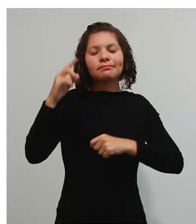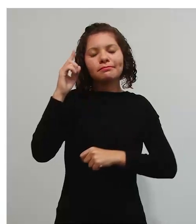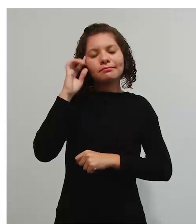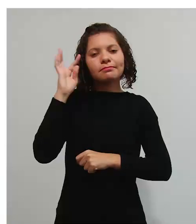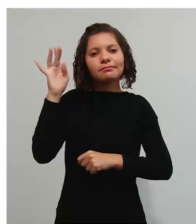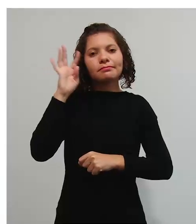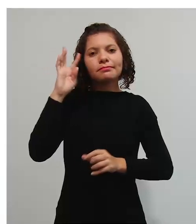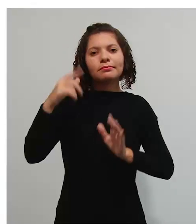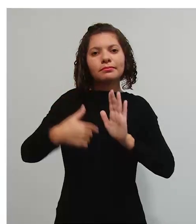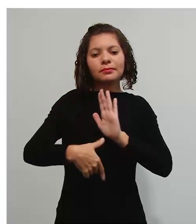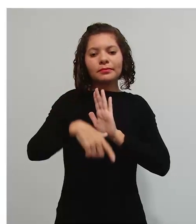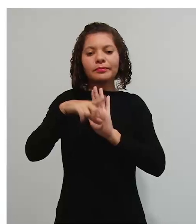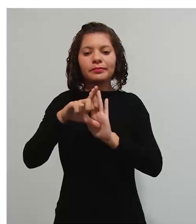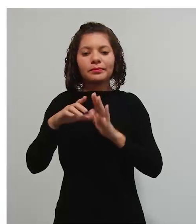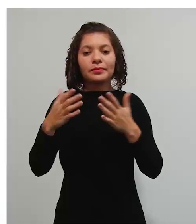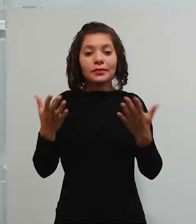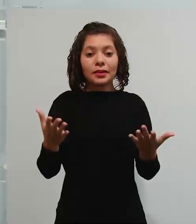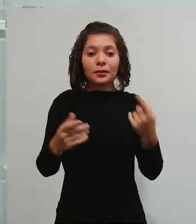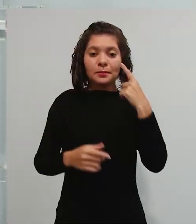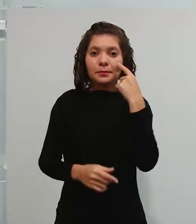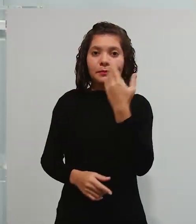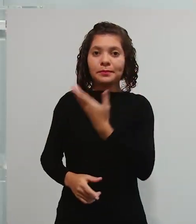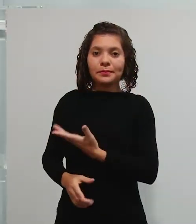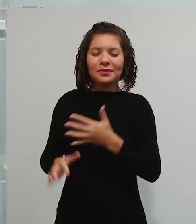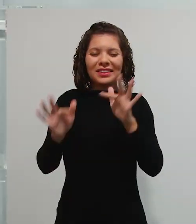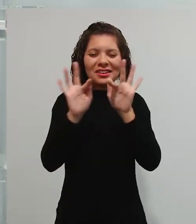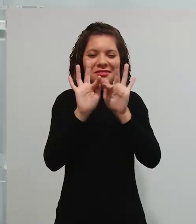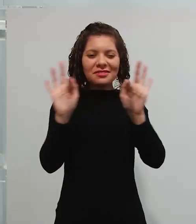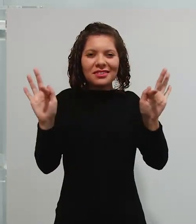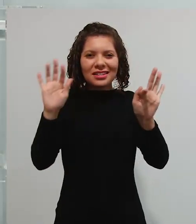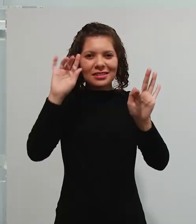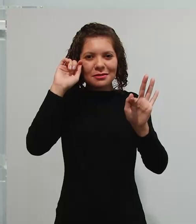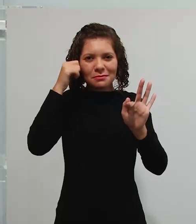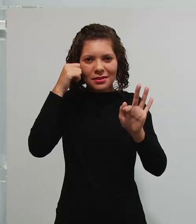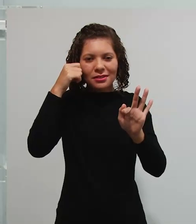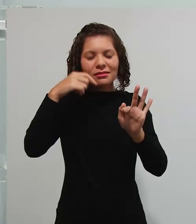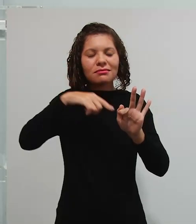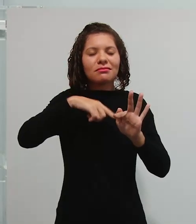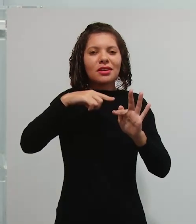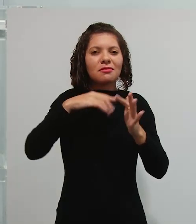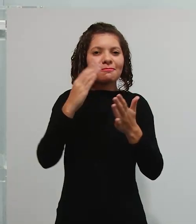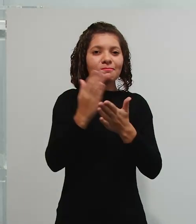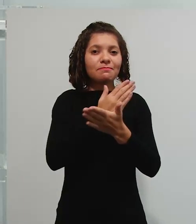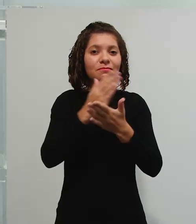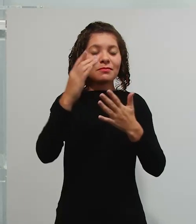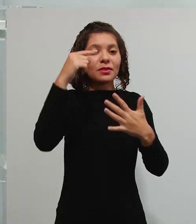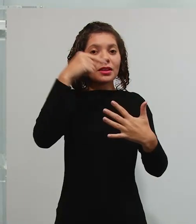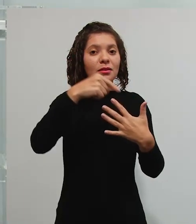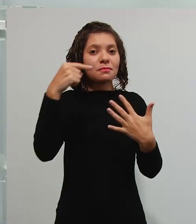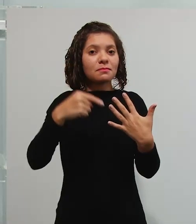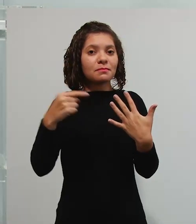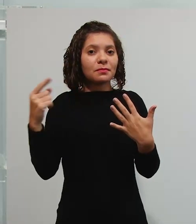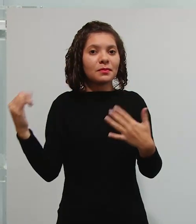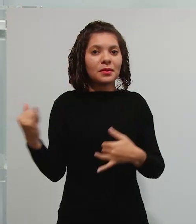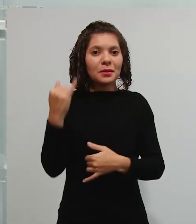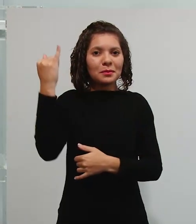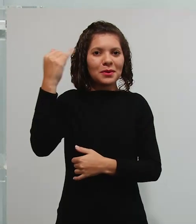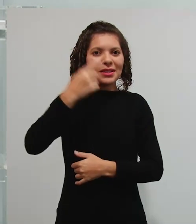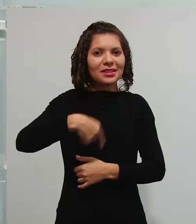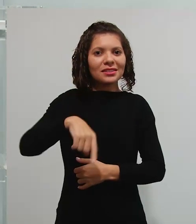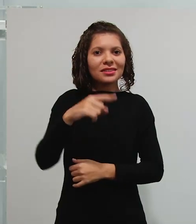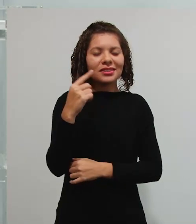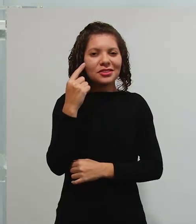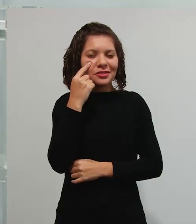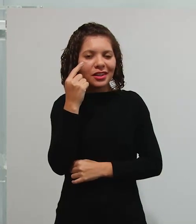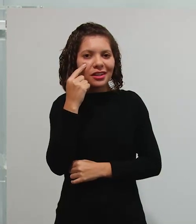elementos aqui que estão destacados, em negrito, tem alguns elementos muito importantes para a gente levar em consideração no